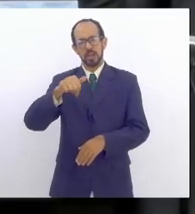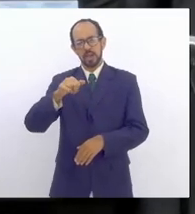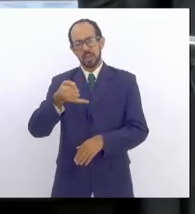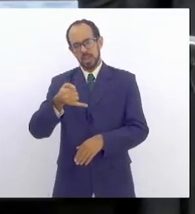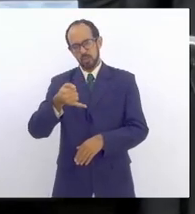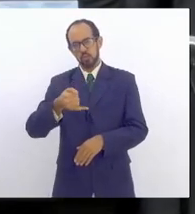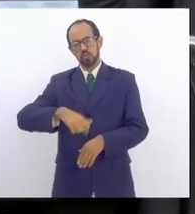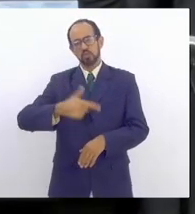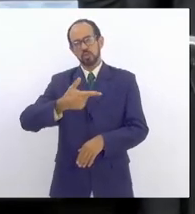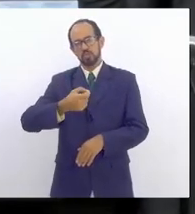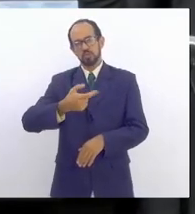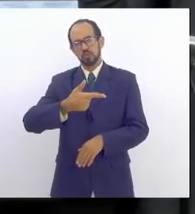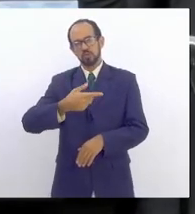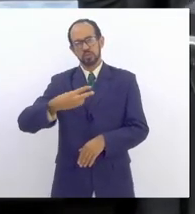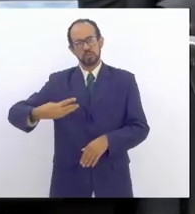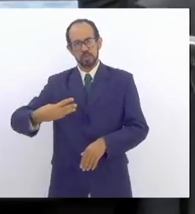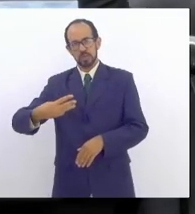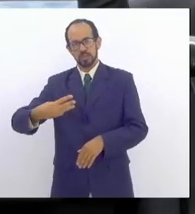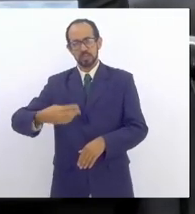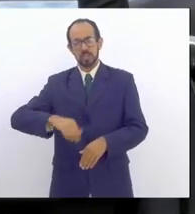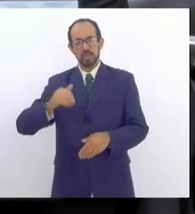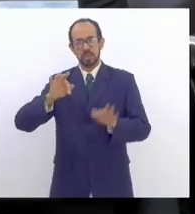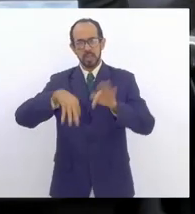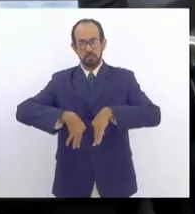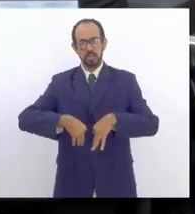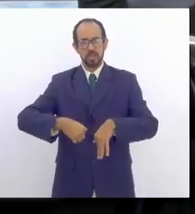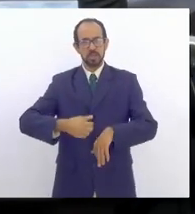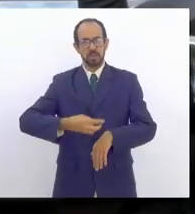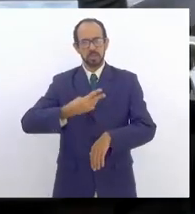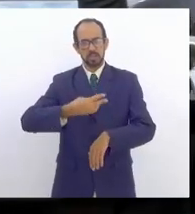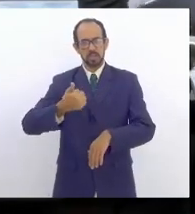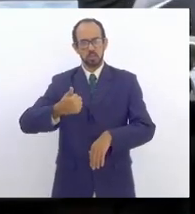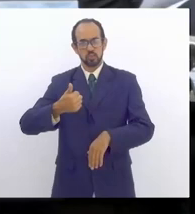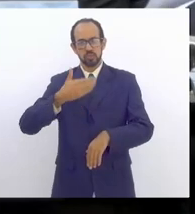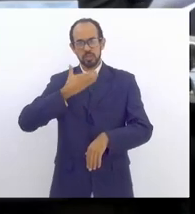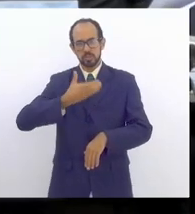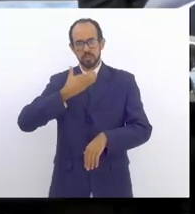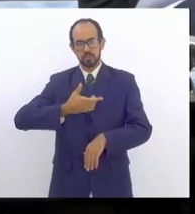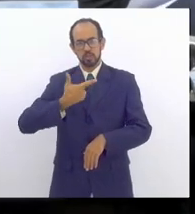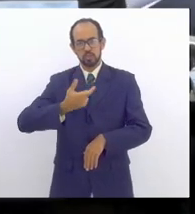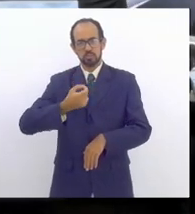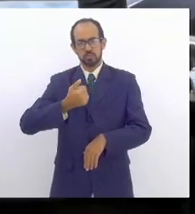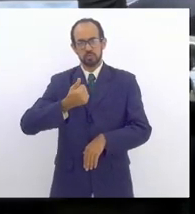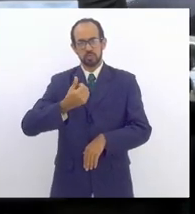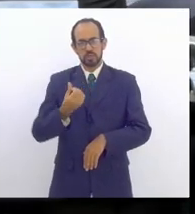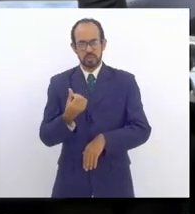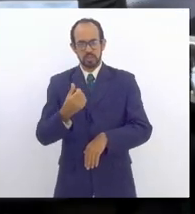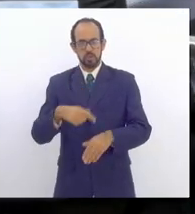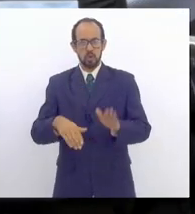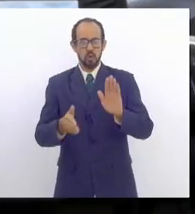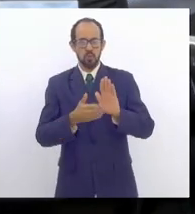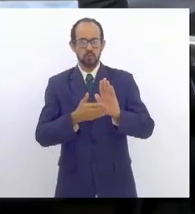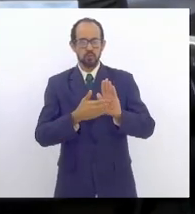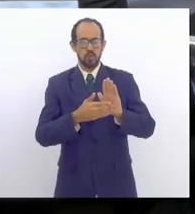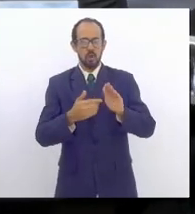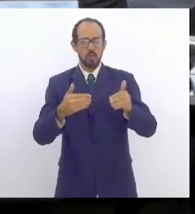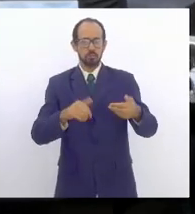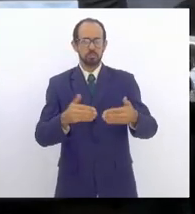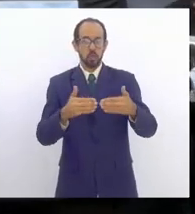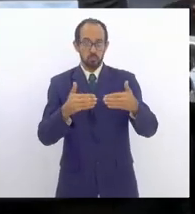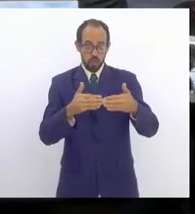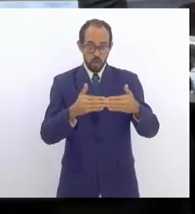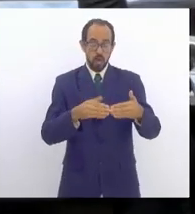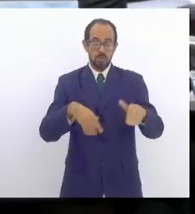31 de dezembro de 2026, conforme consta no diploma expedido pelo Tribunal Regional Eleitoral do Estado do Rio